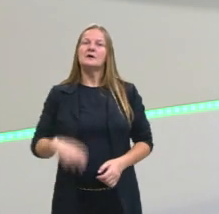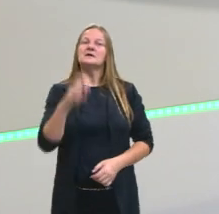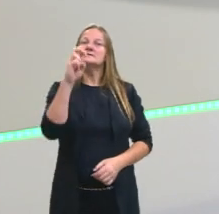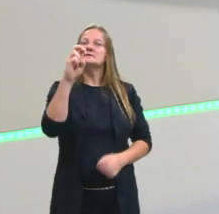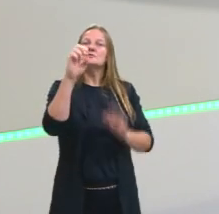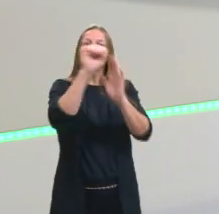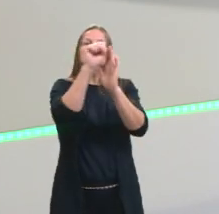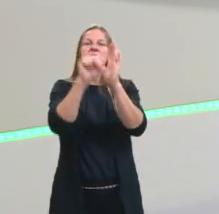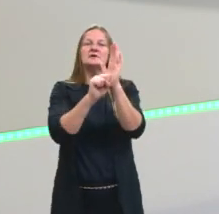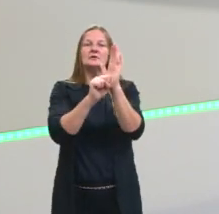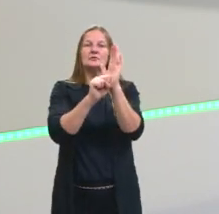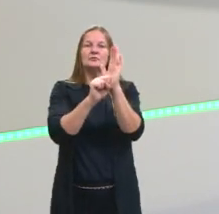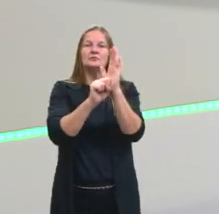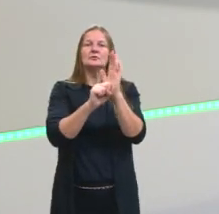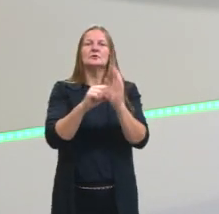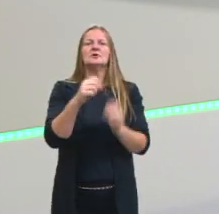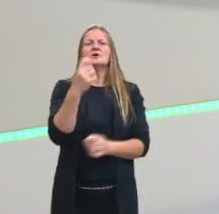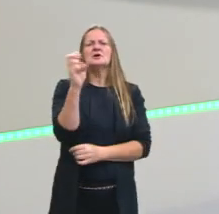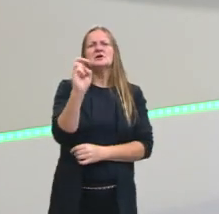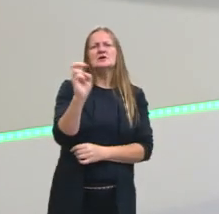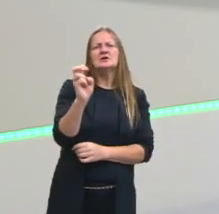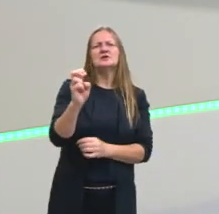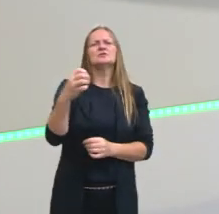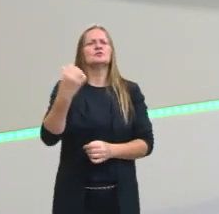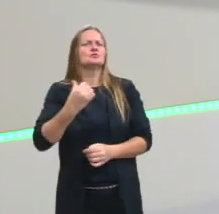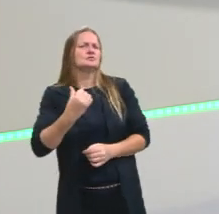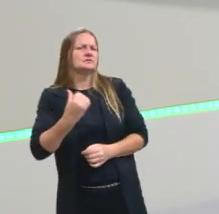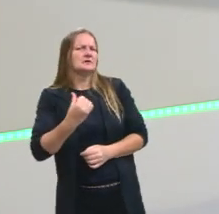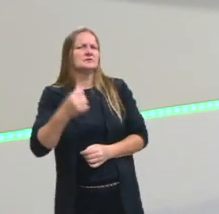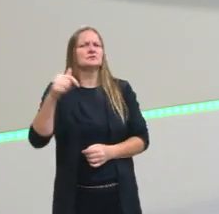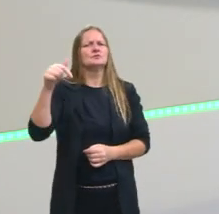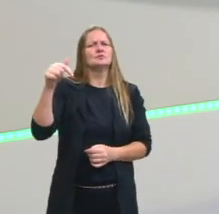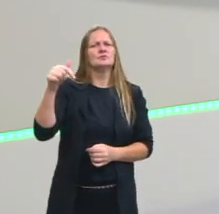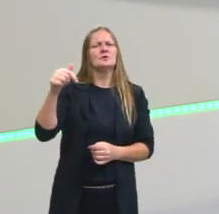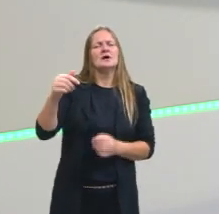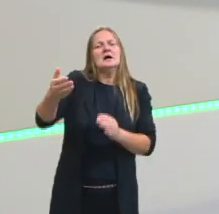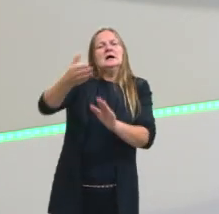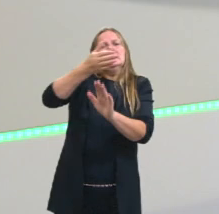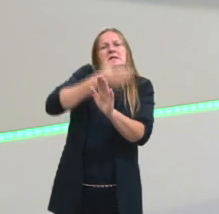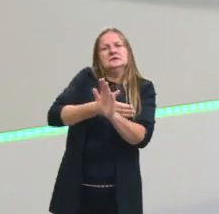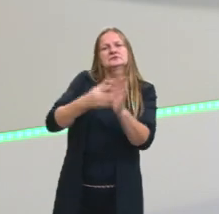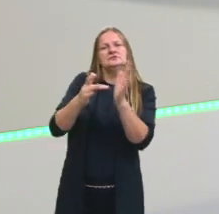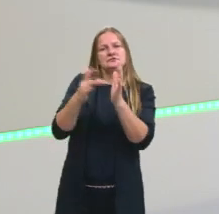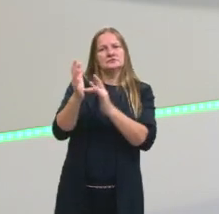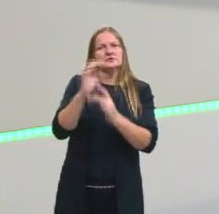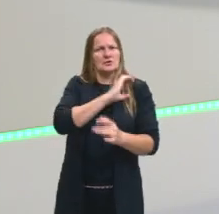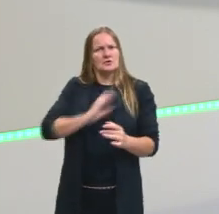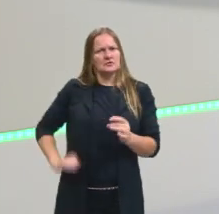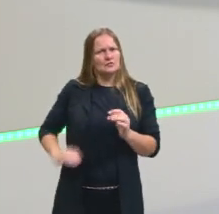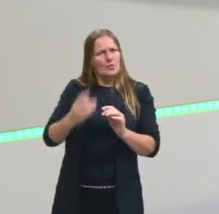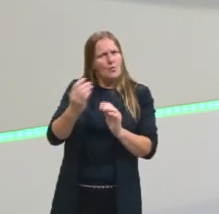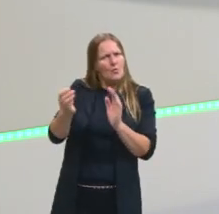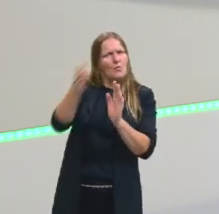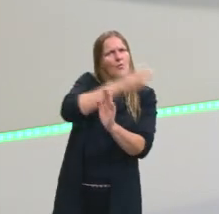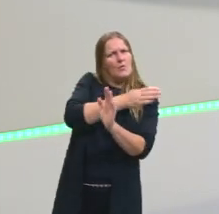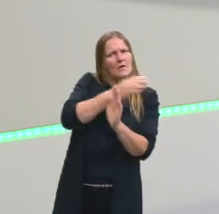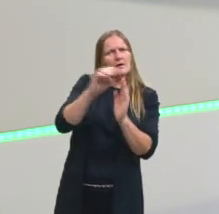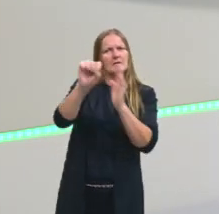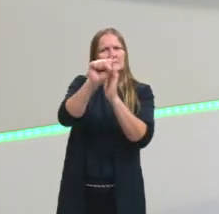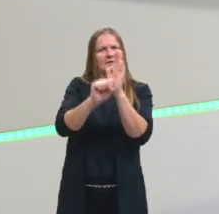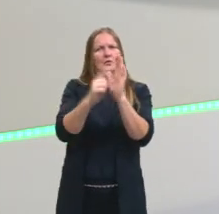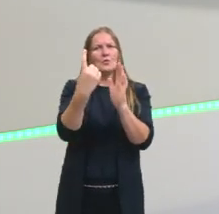séculos vai ali do século 15 o texto antes de Cristo até o século um anticristo até